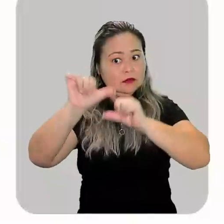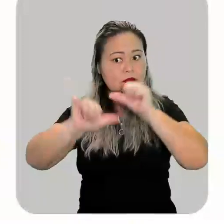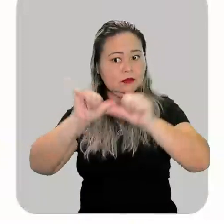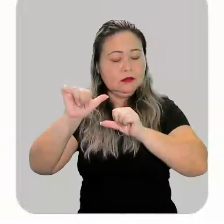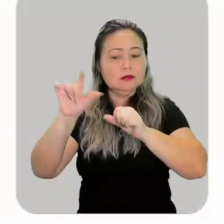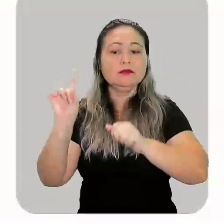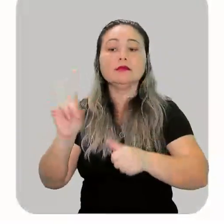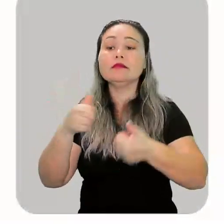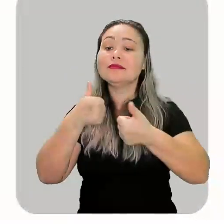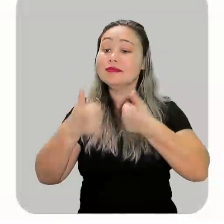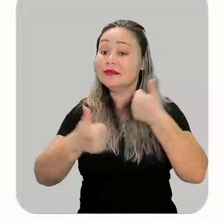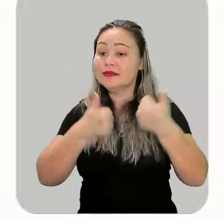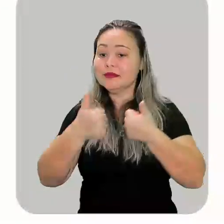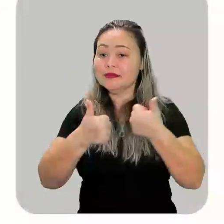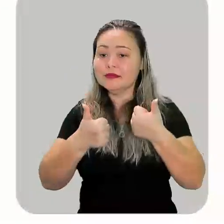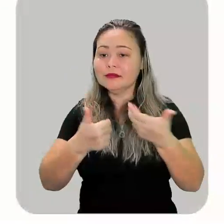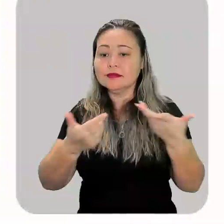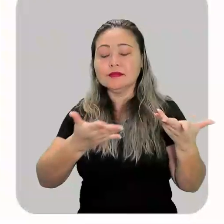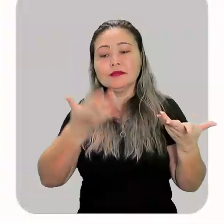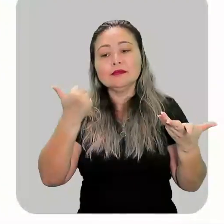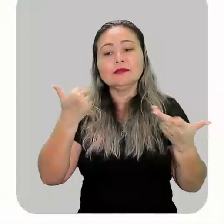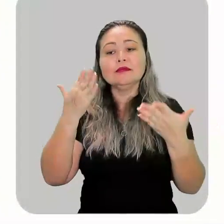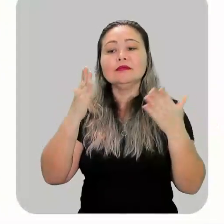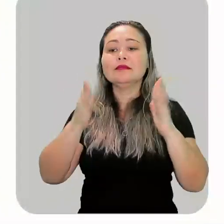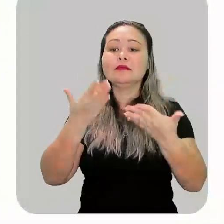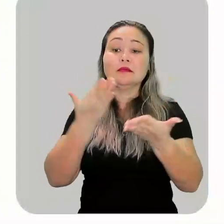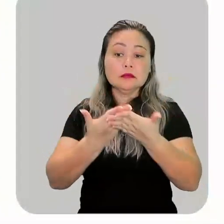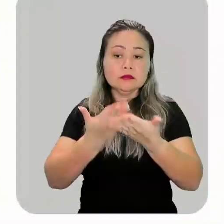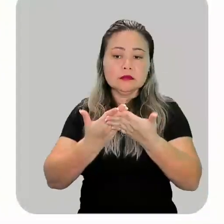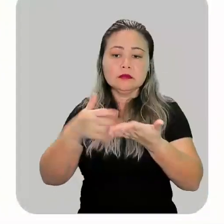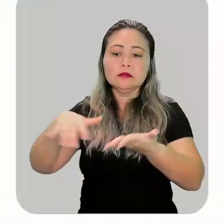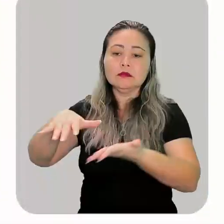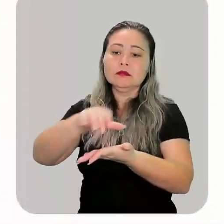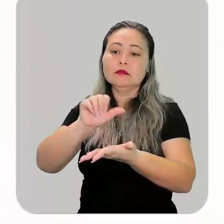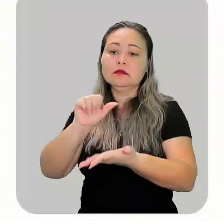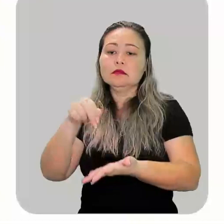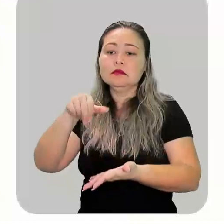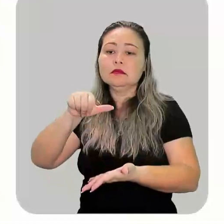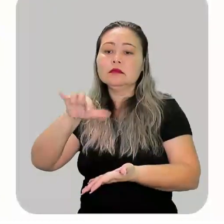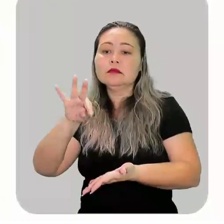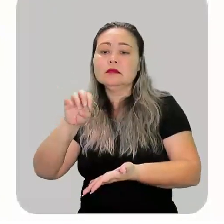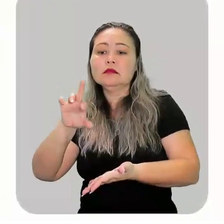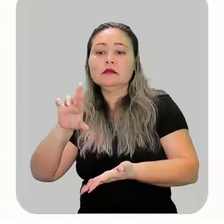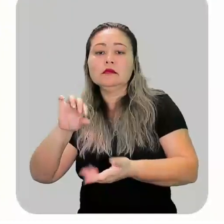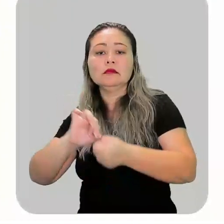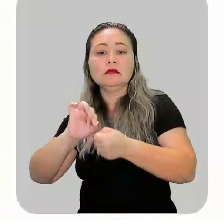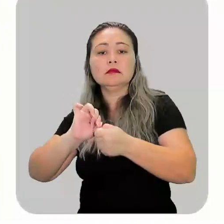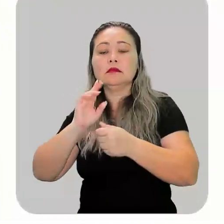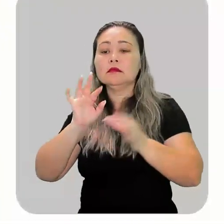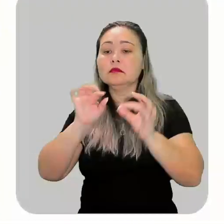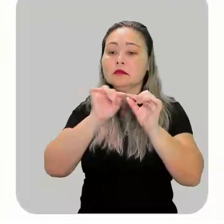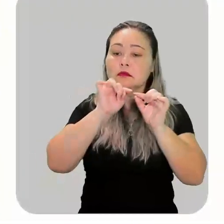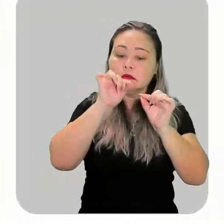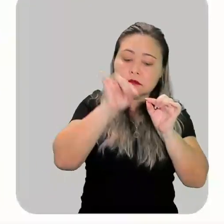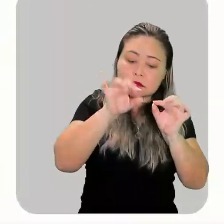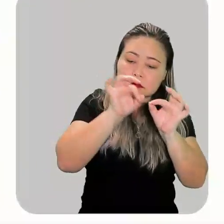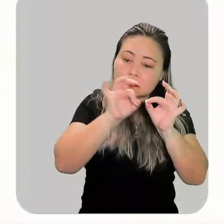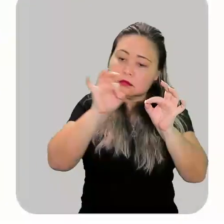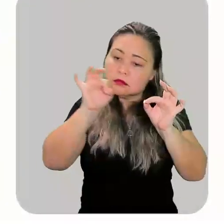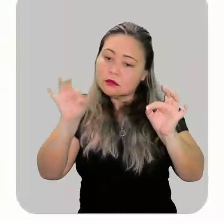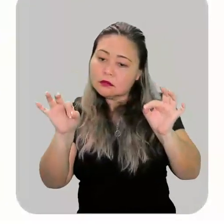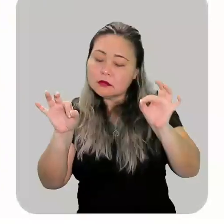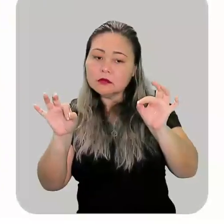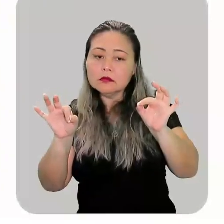meio. Beleza. E agora vamos na aula de geometria analítica na parte 3, de ponta e reta. Inclinação da